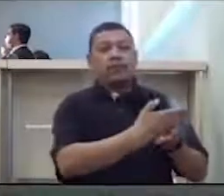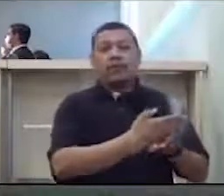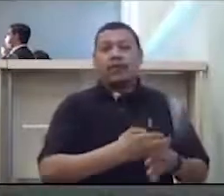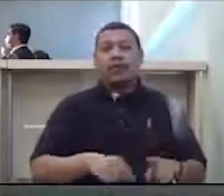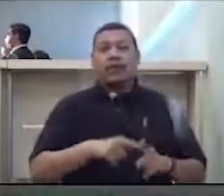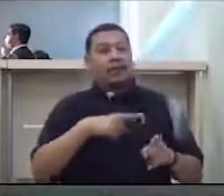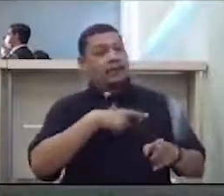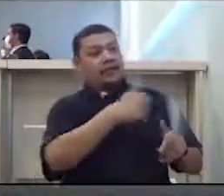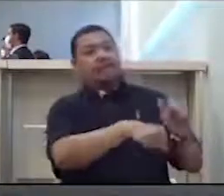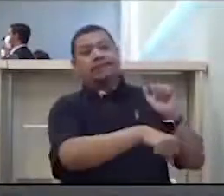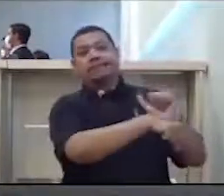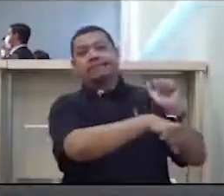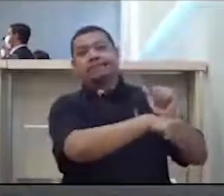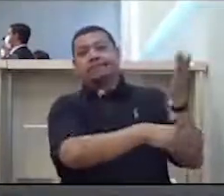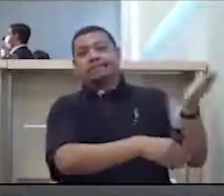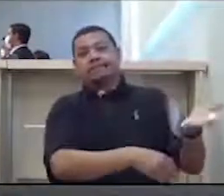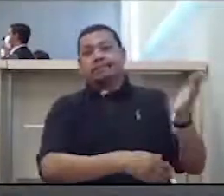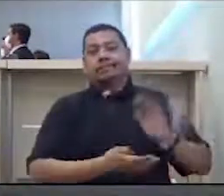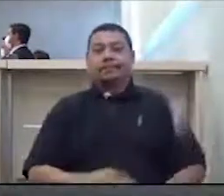lá, parado.